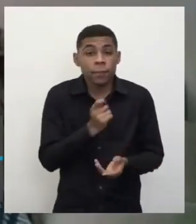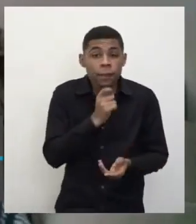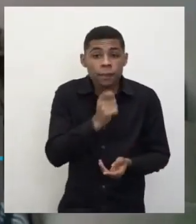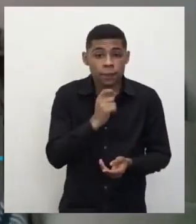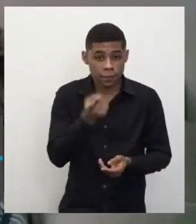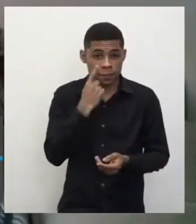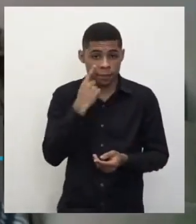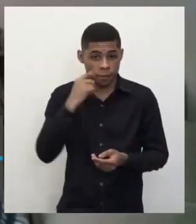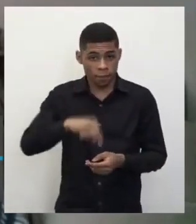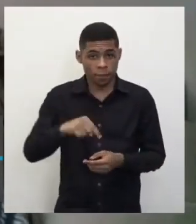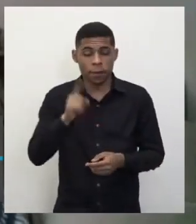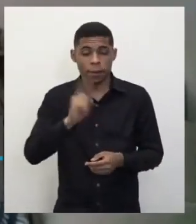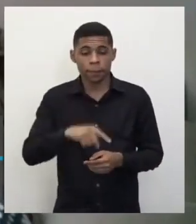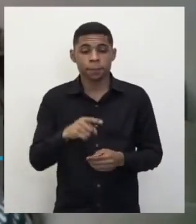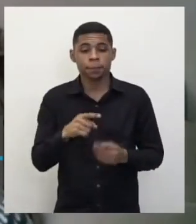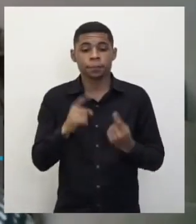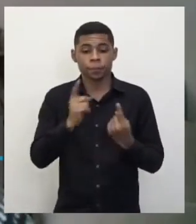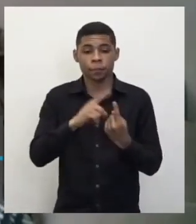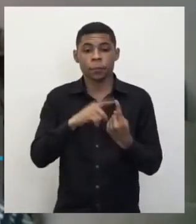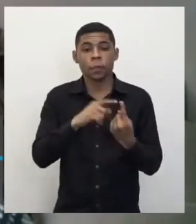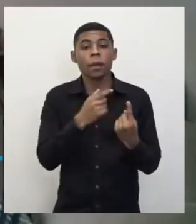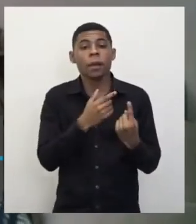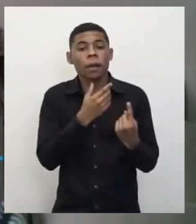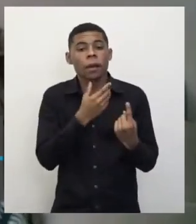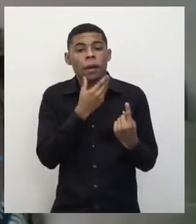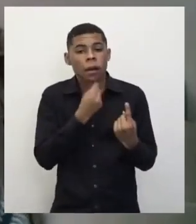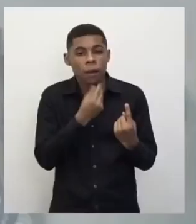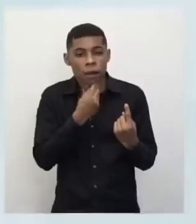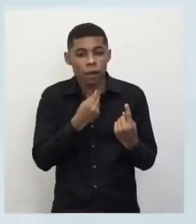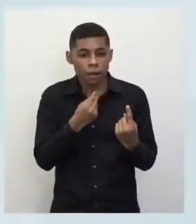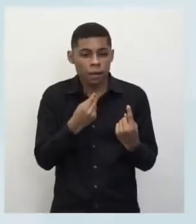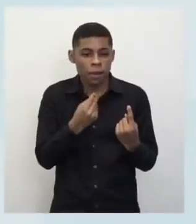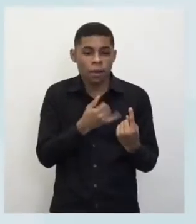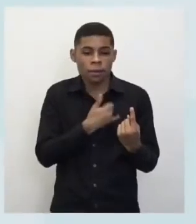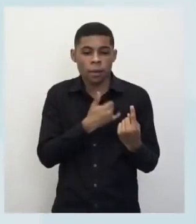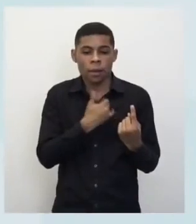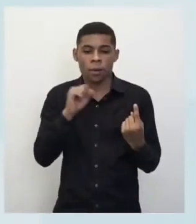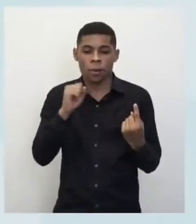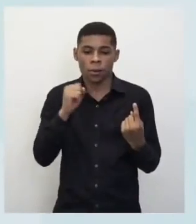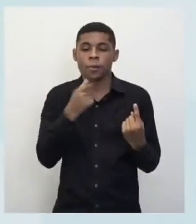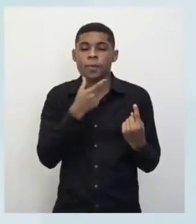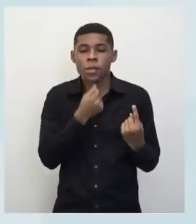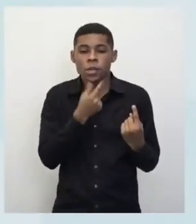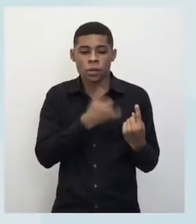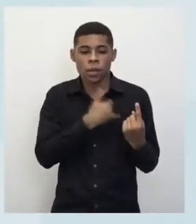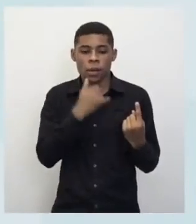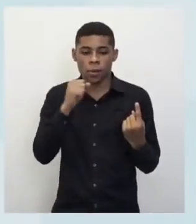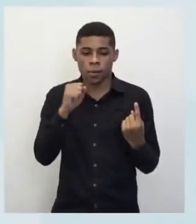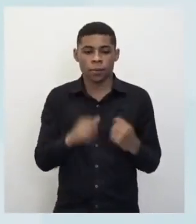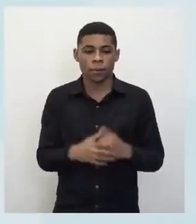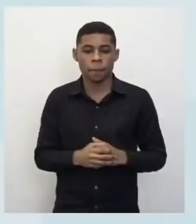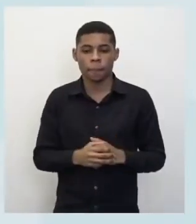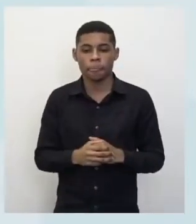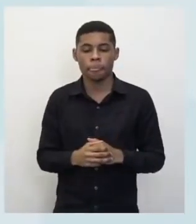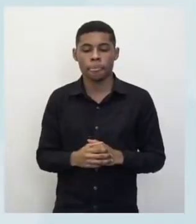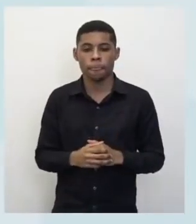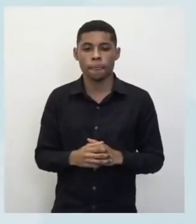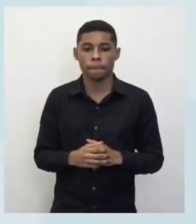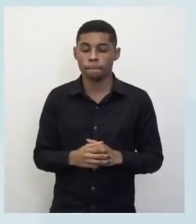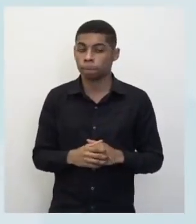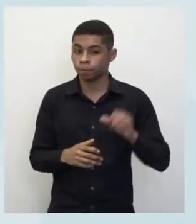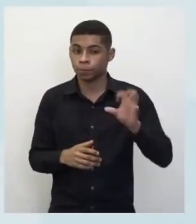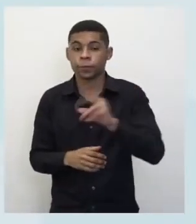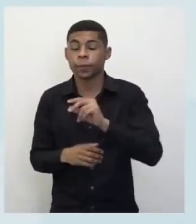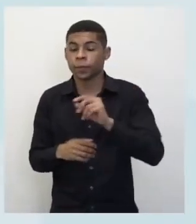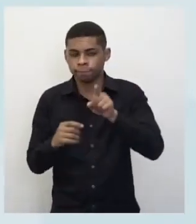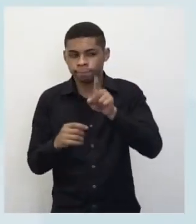ler agora, ela é feita por um garoto de 8 anos. Então, tudo isso faz diferença para